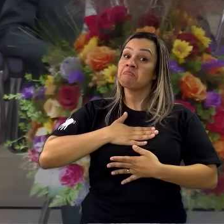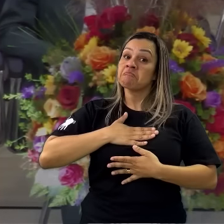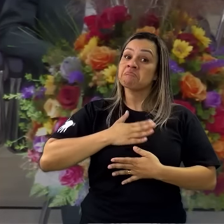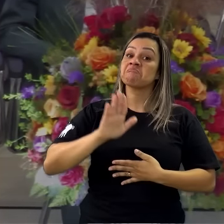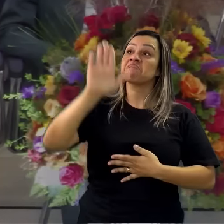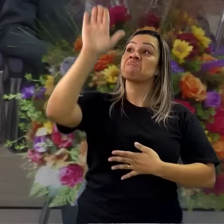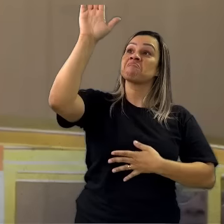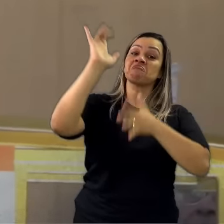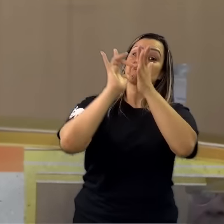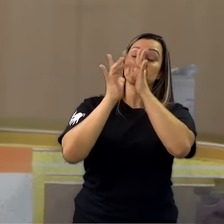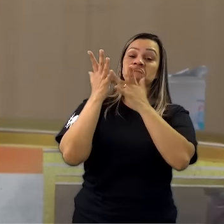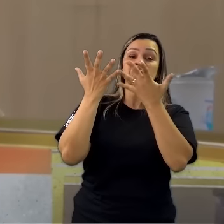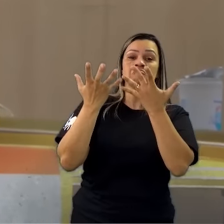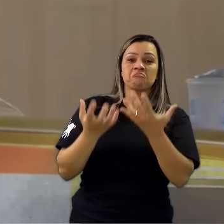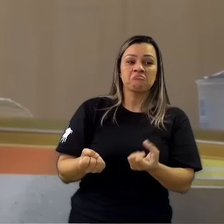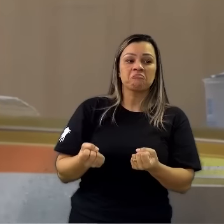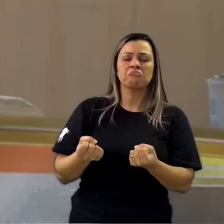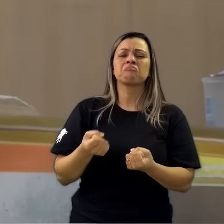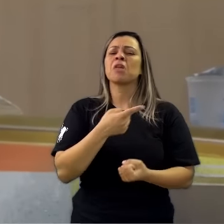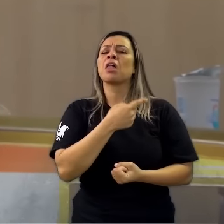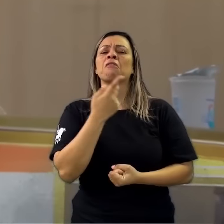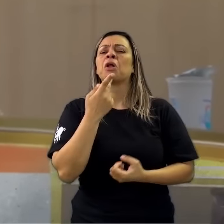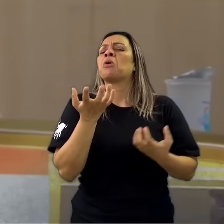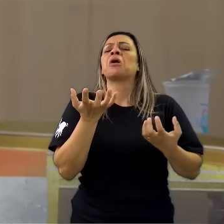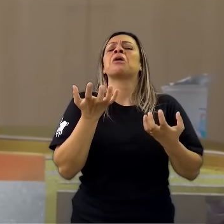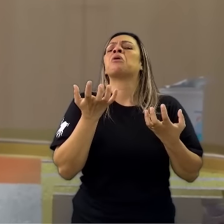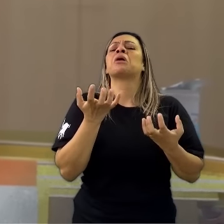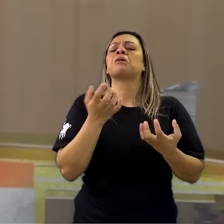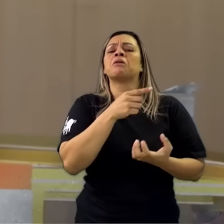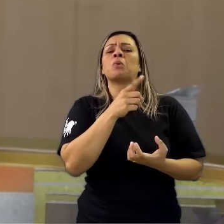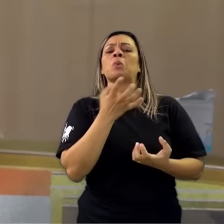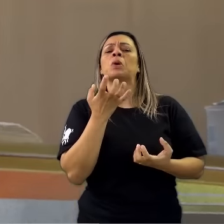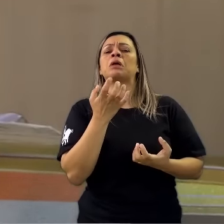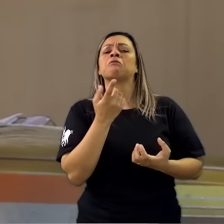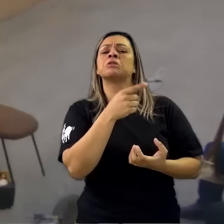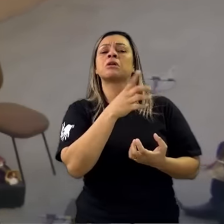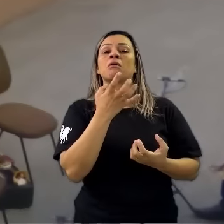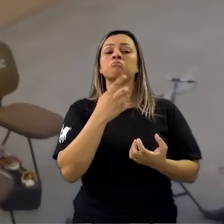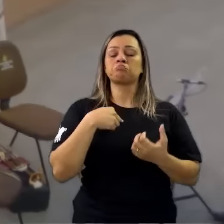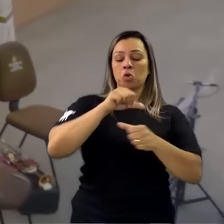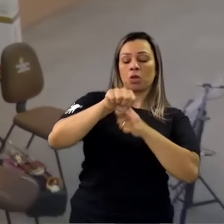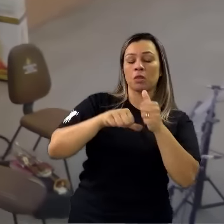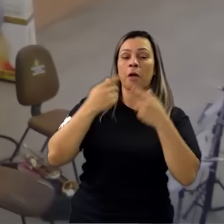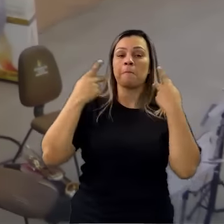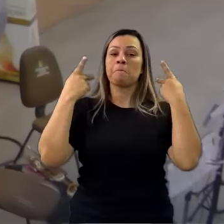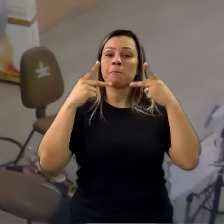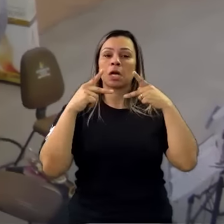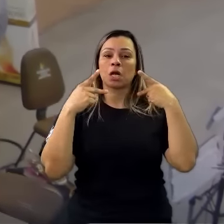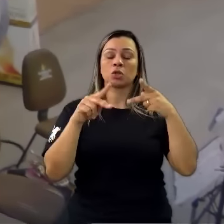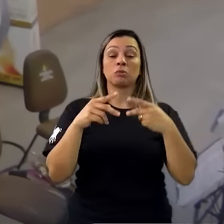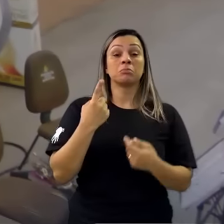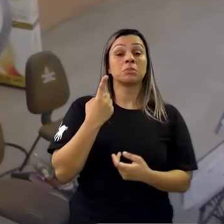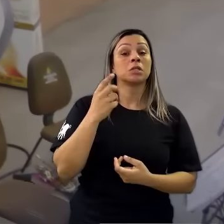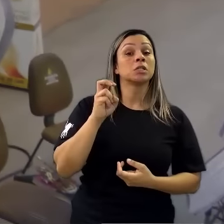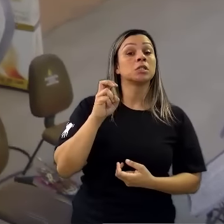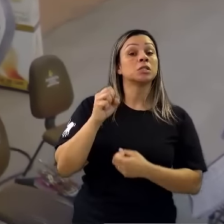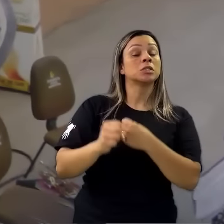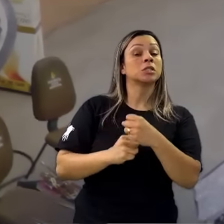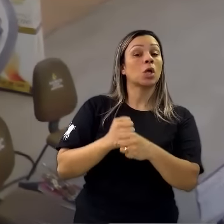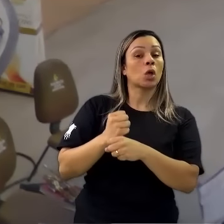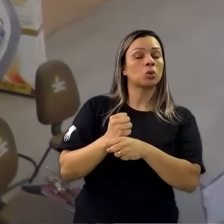aceitou Jesus que que você quer ser quero ser pregador Então vai orar que Deus vai fazer 15 anos que ele entrou na igreja pela primeira vez esses dias